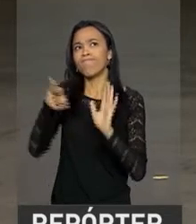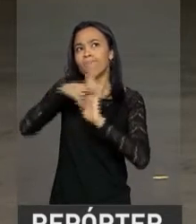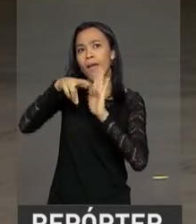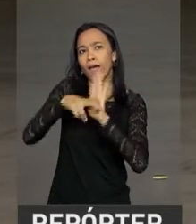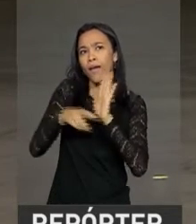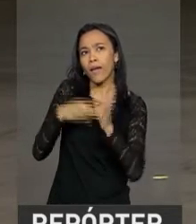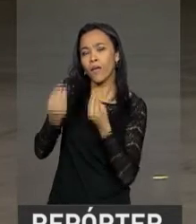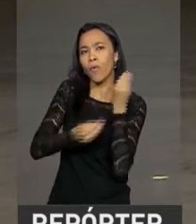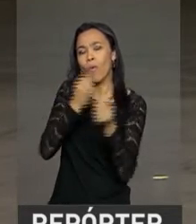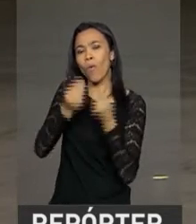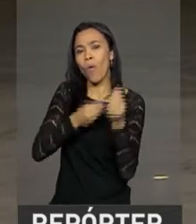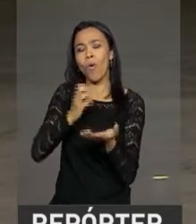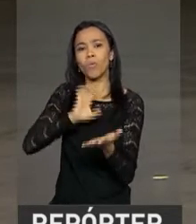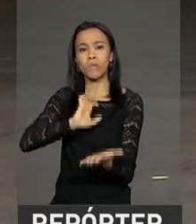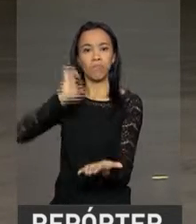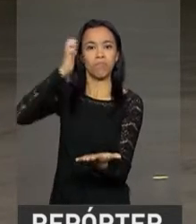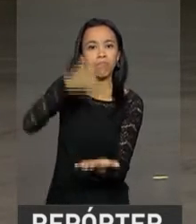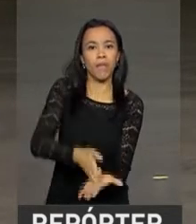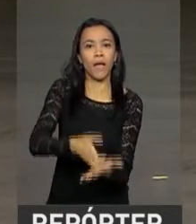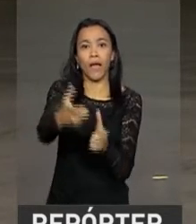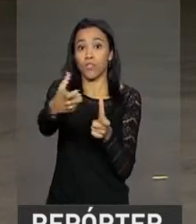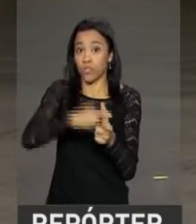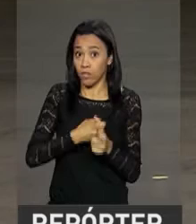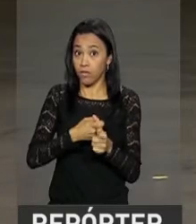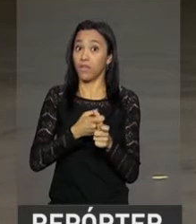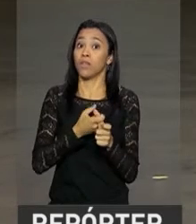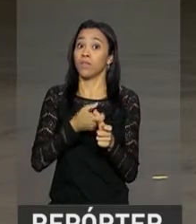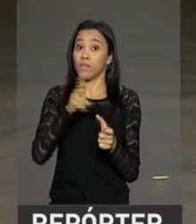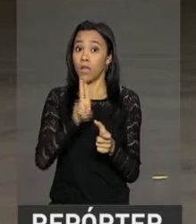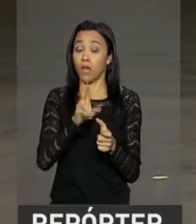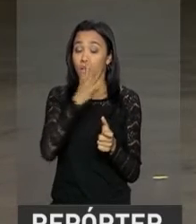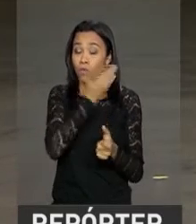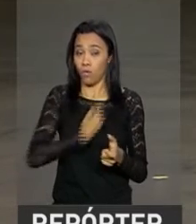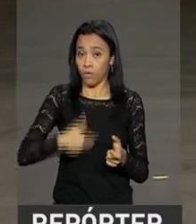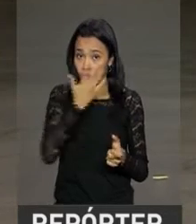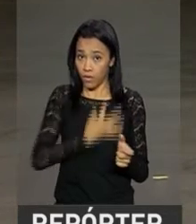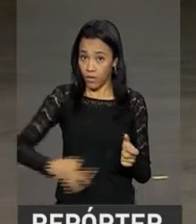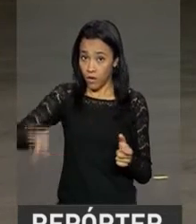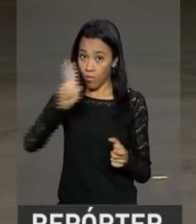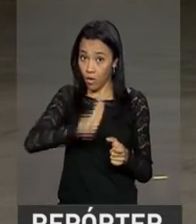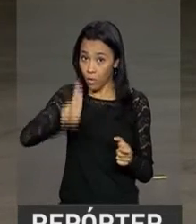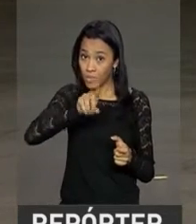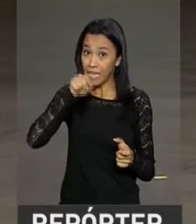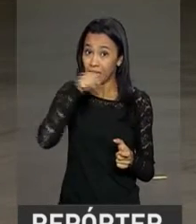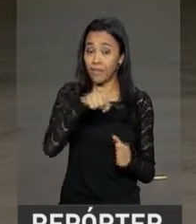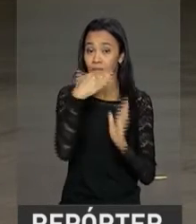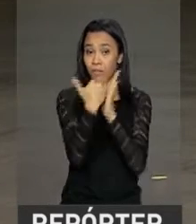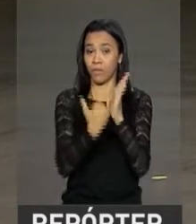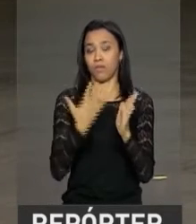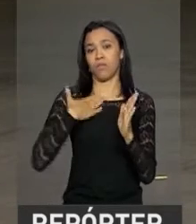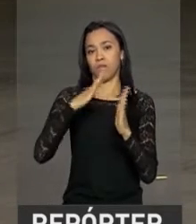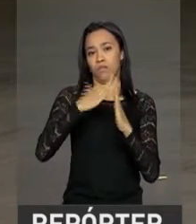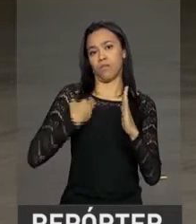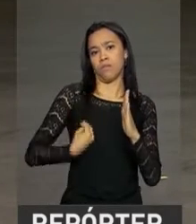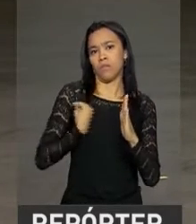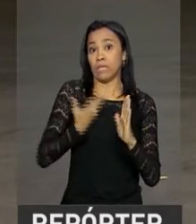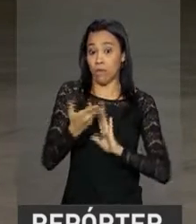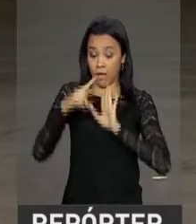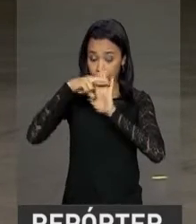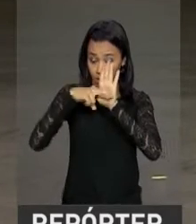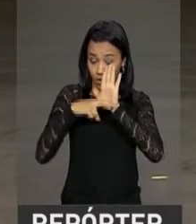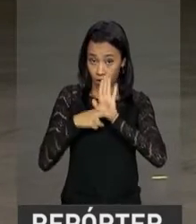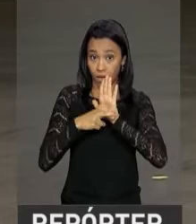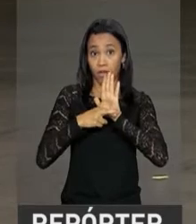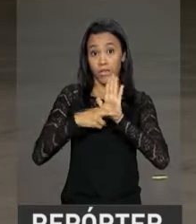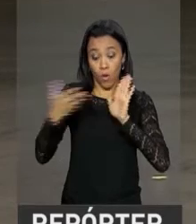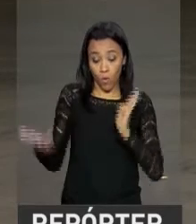as dívidas da união em relação à utilização dos recursos desses fundos no minha casa minha vida a instrução normativa já vale